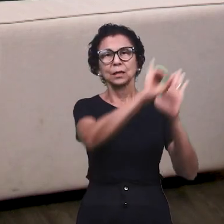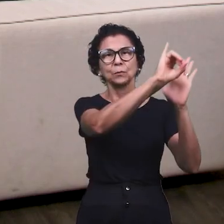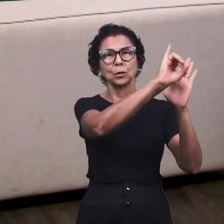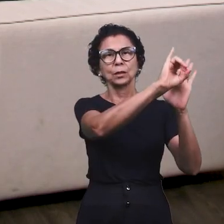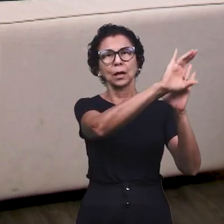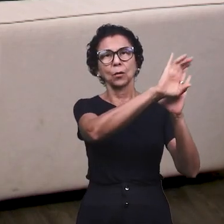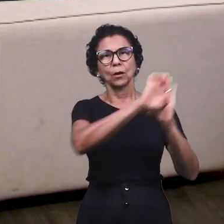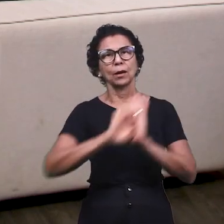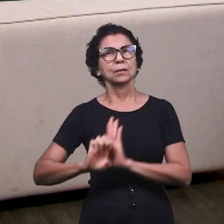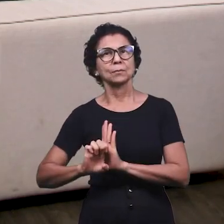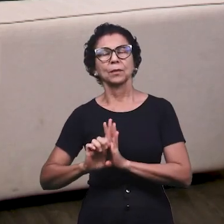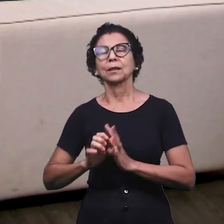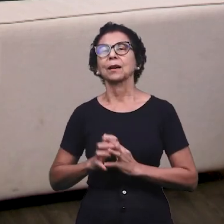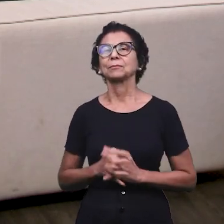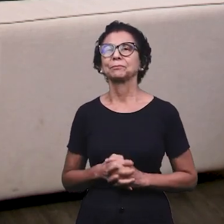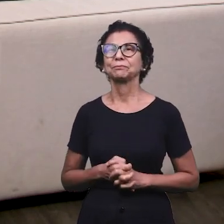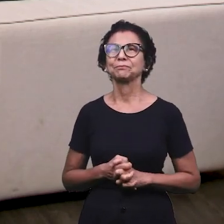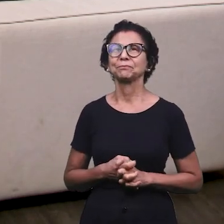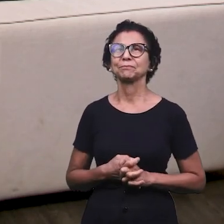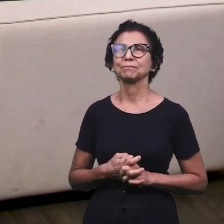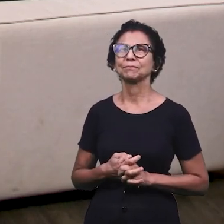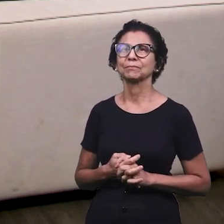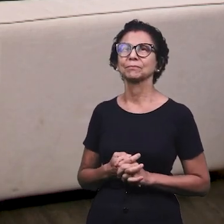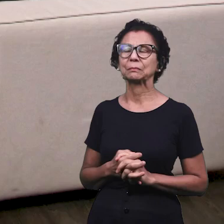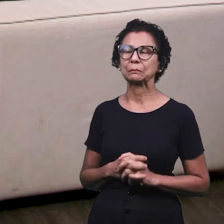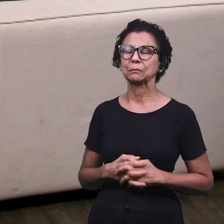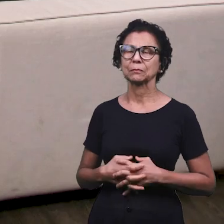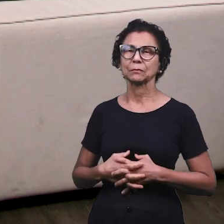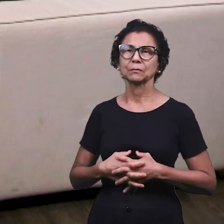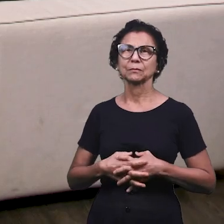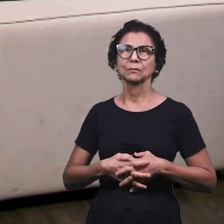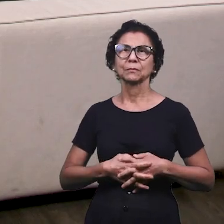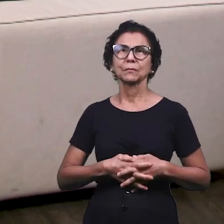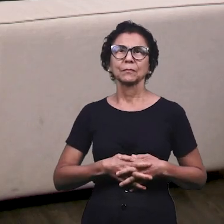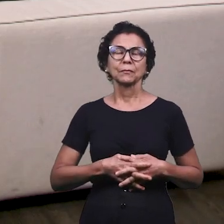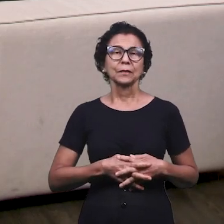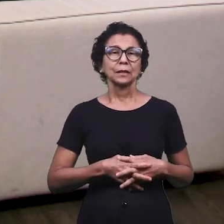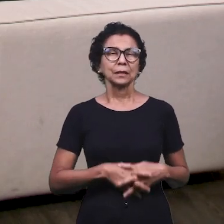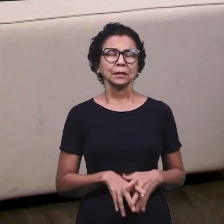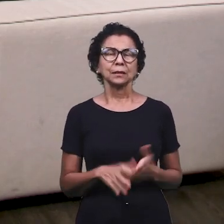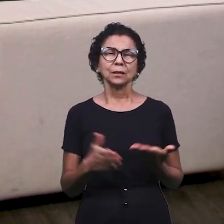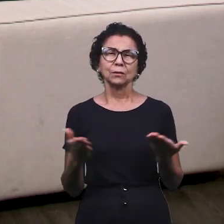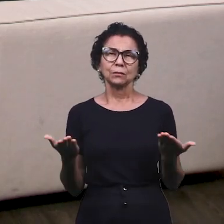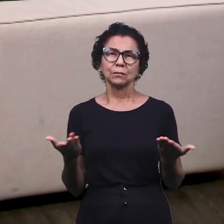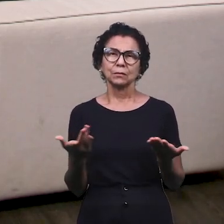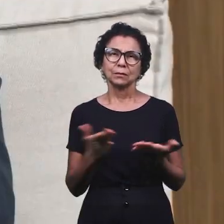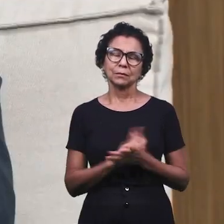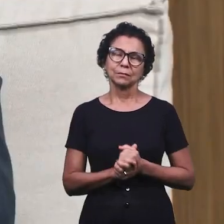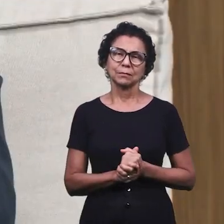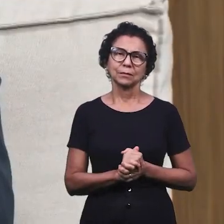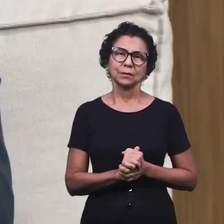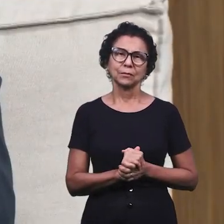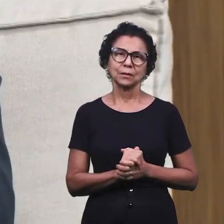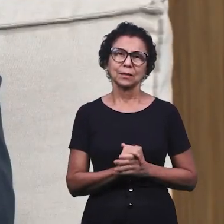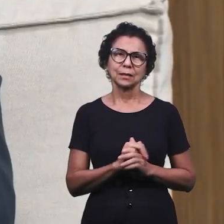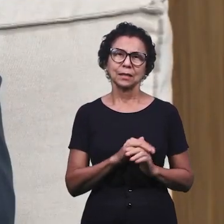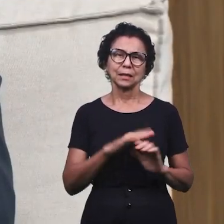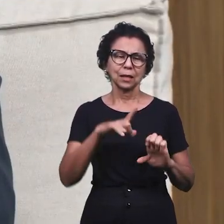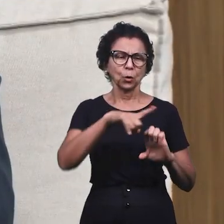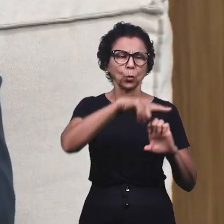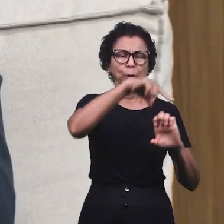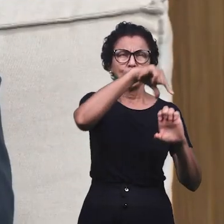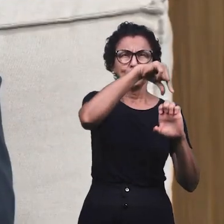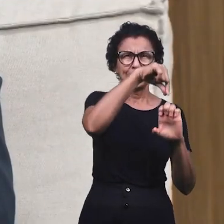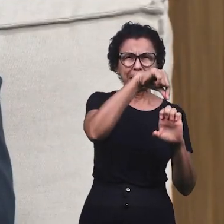Os cuidados, talvez. Aqui, a gente falando do pequeno empreendedor, começa logo. Mas